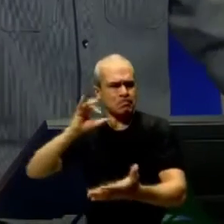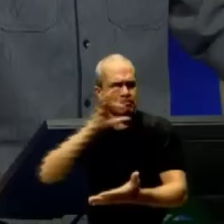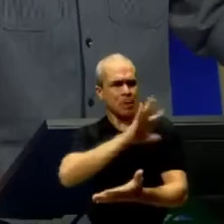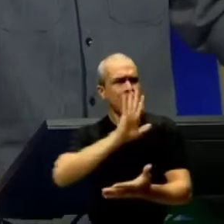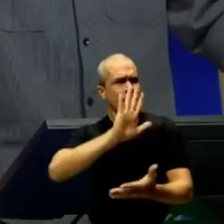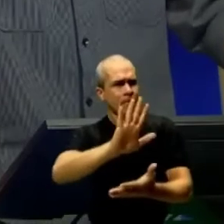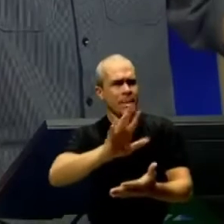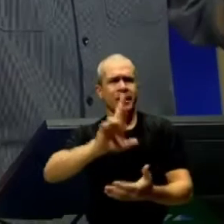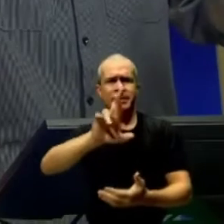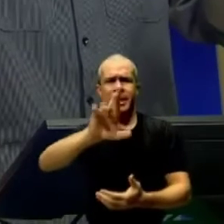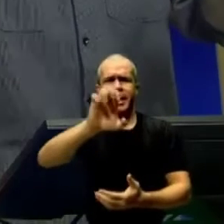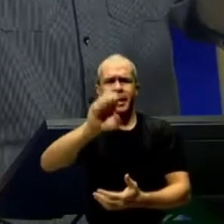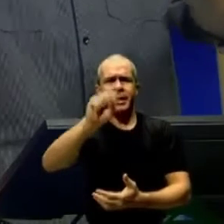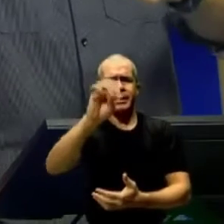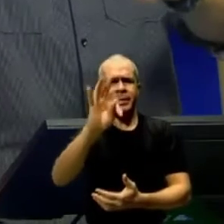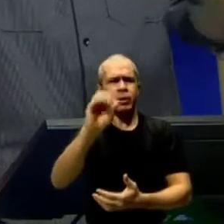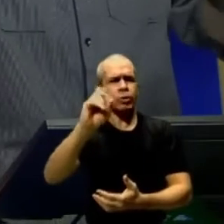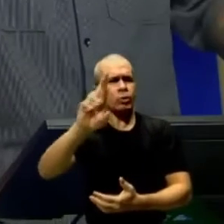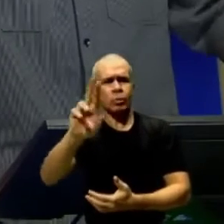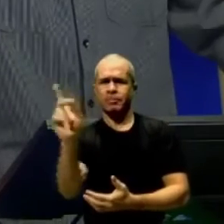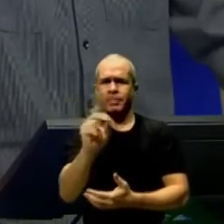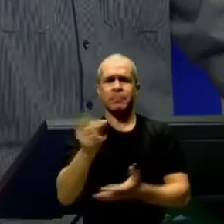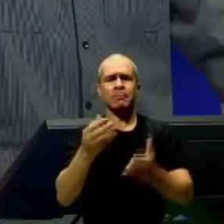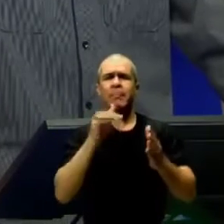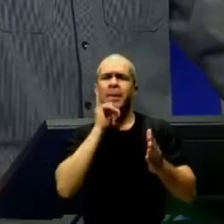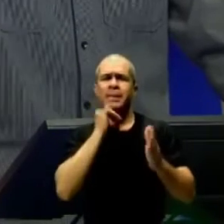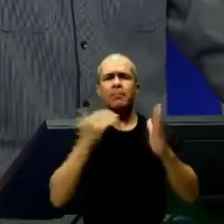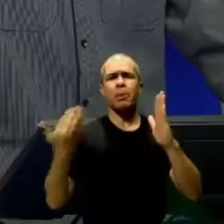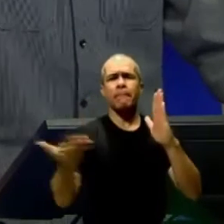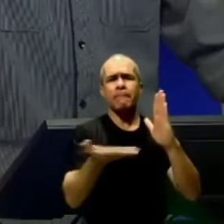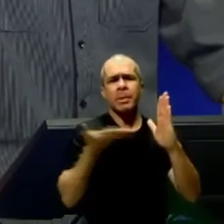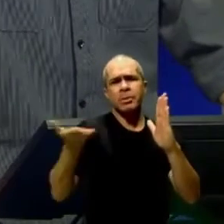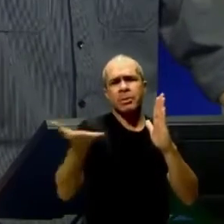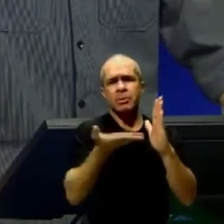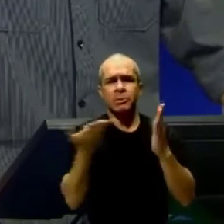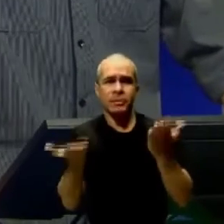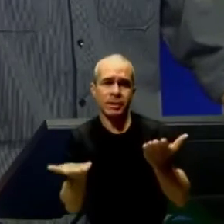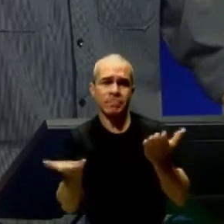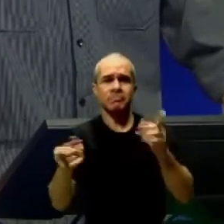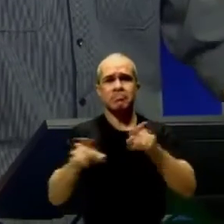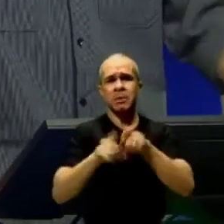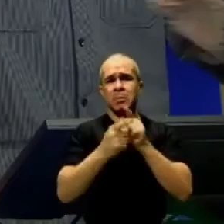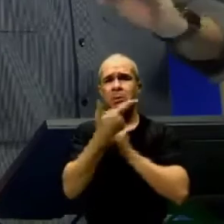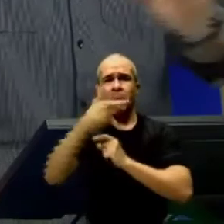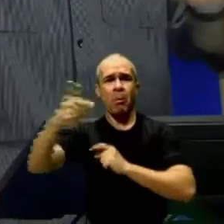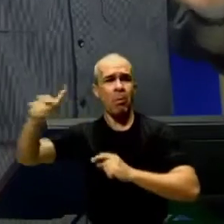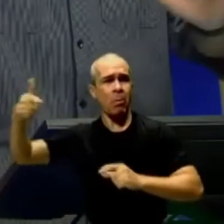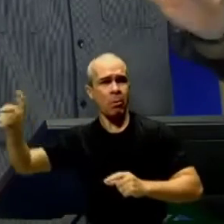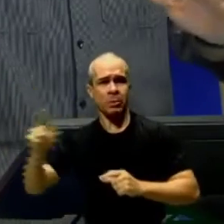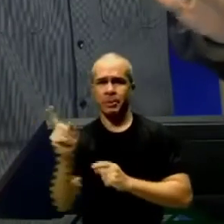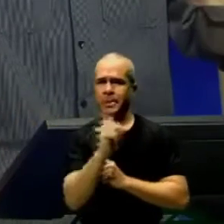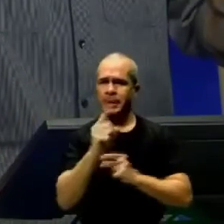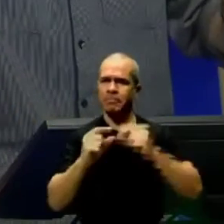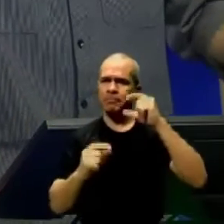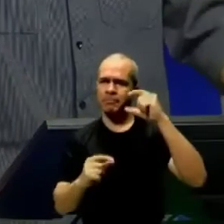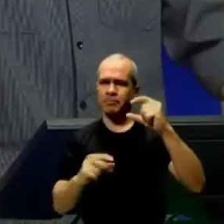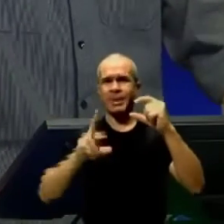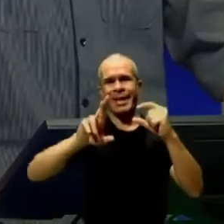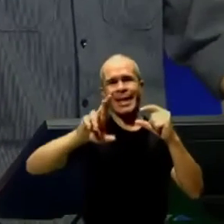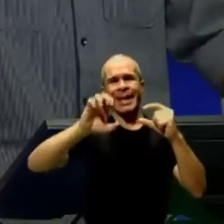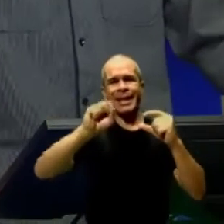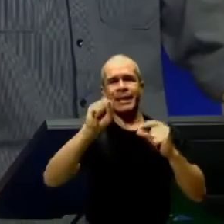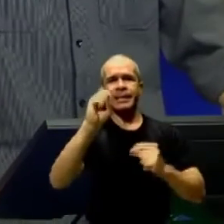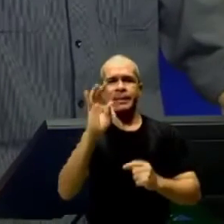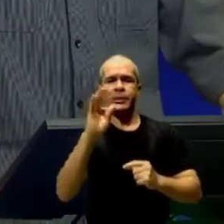por exemplo, micro-ondas, dispositivos por chama, como forno e fogão, e por indução eletromagnética. Não são resistores nesse caso,